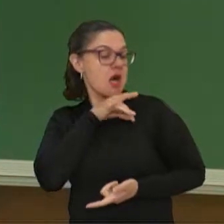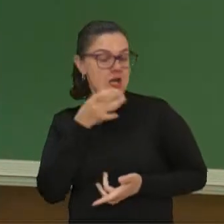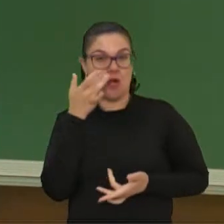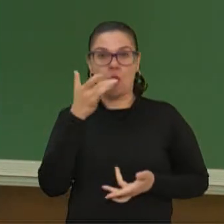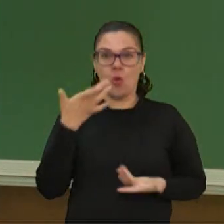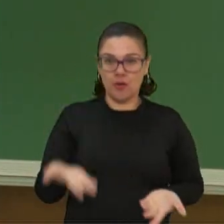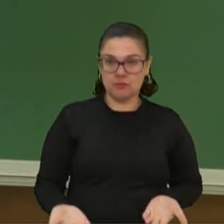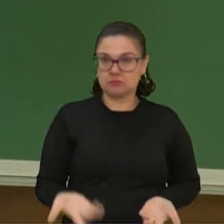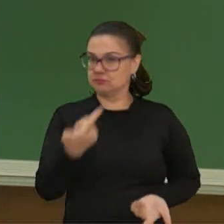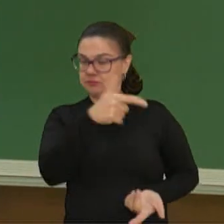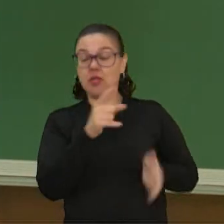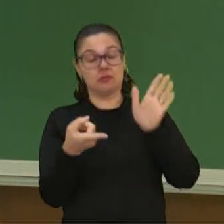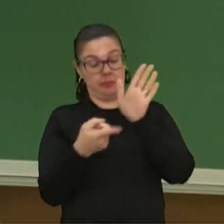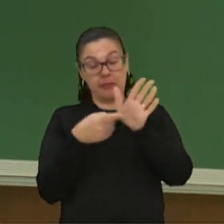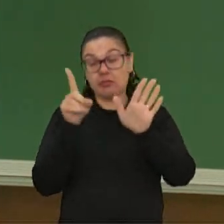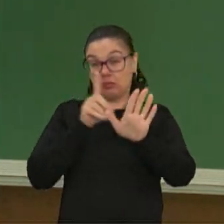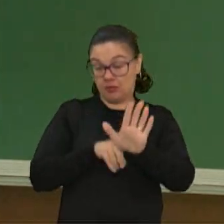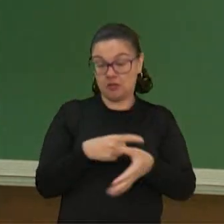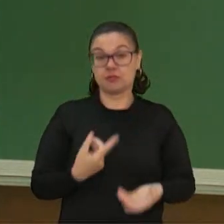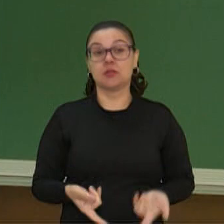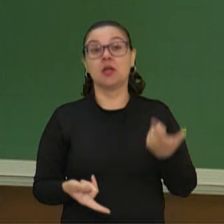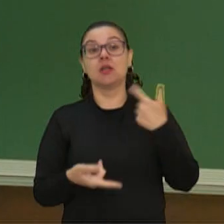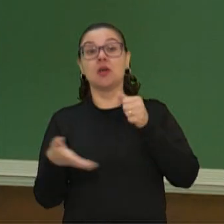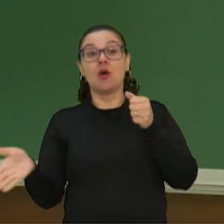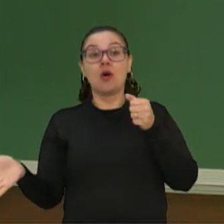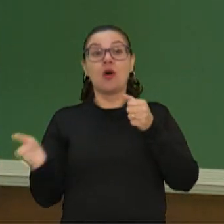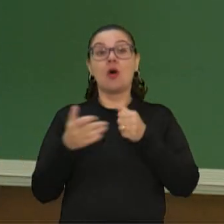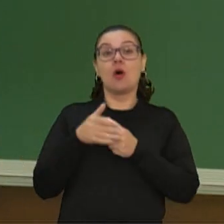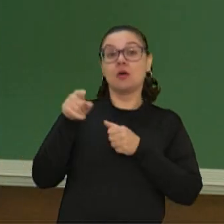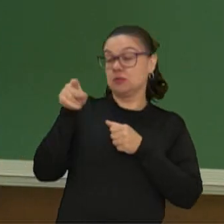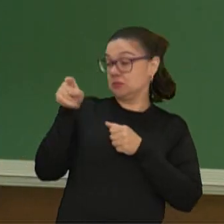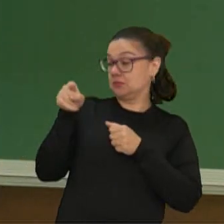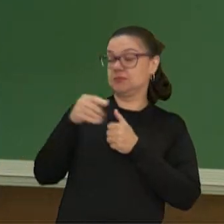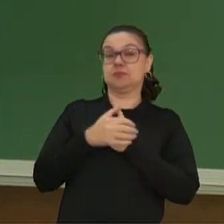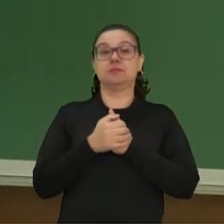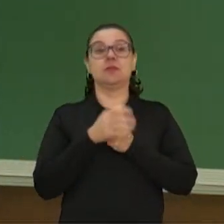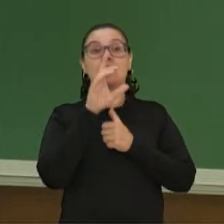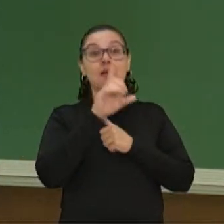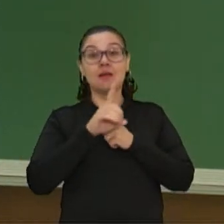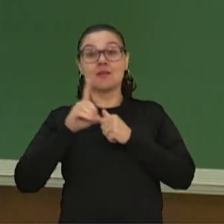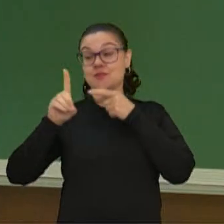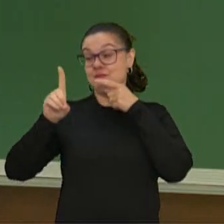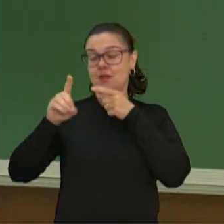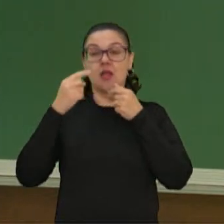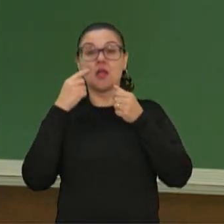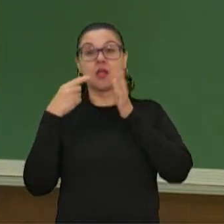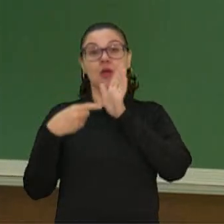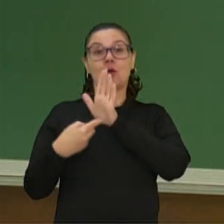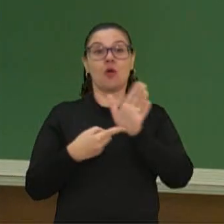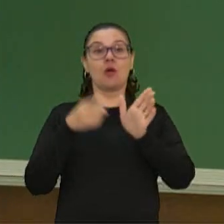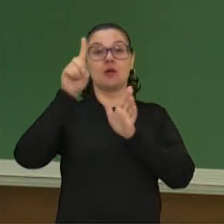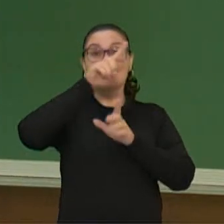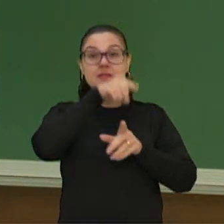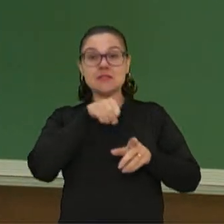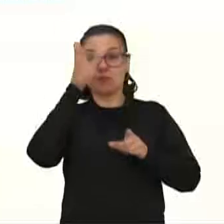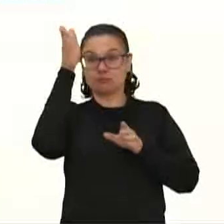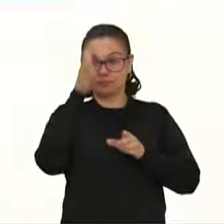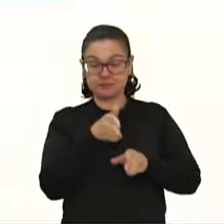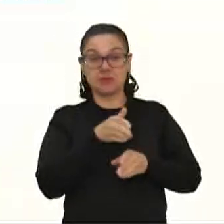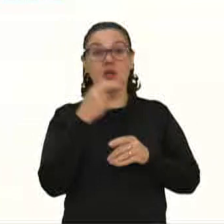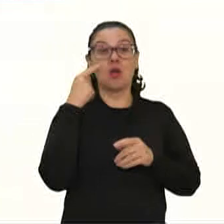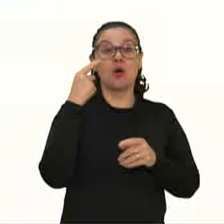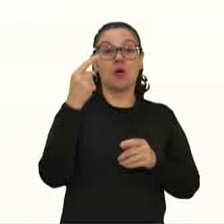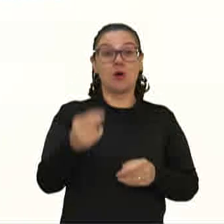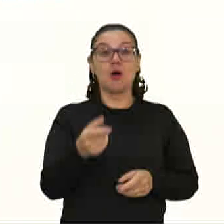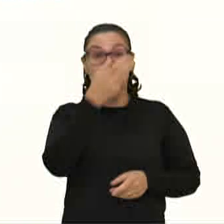expressão metafórica, né? O apagamento eu marquei aqui para vocês, ó, à direita, com esse círculo cortado.